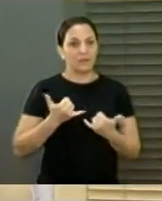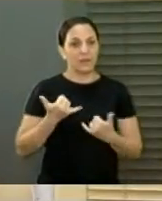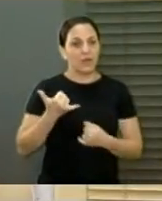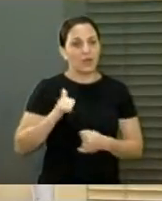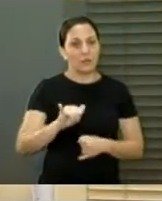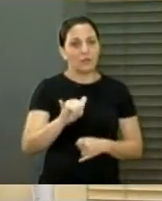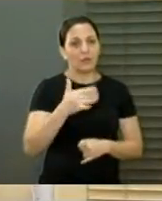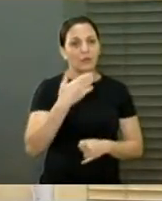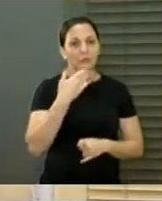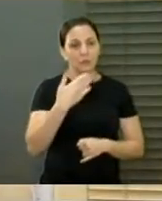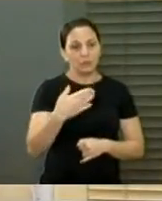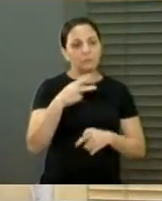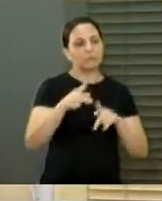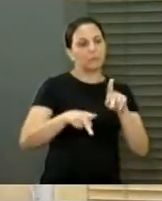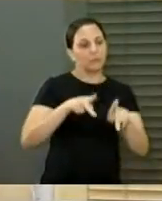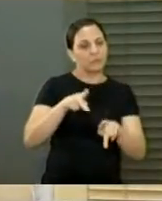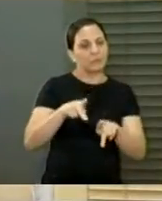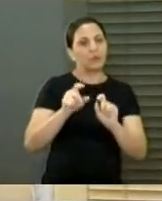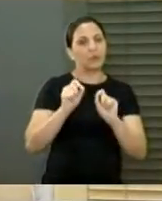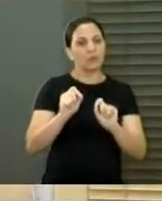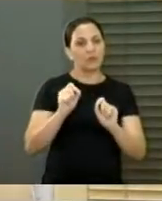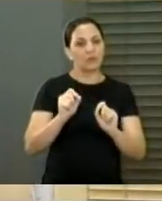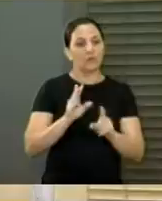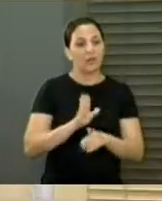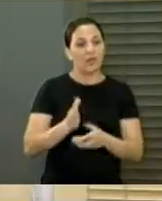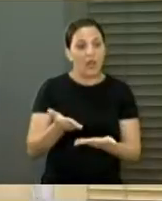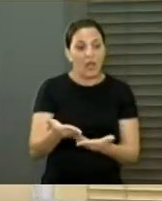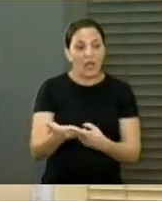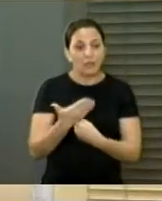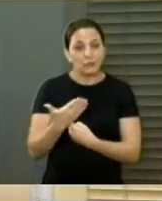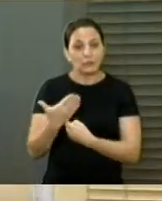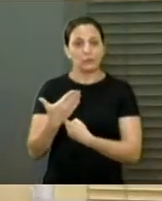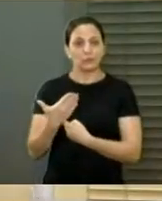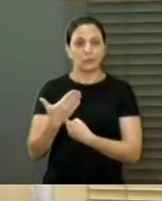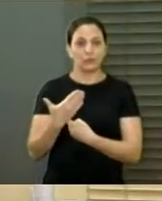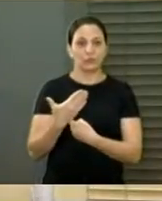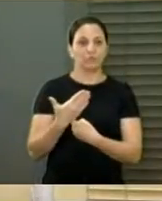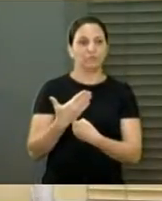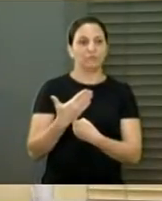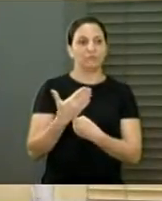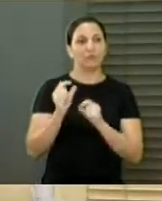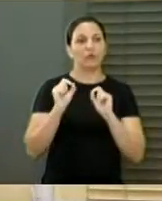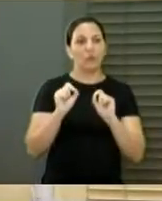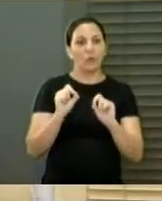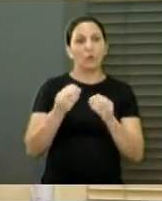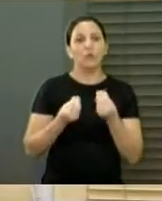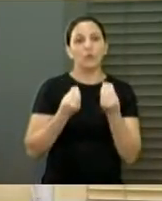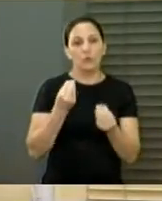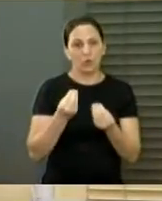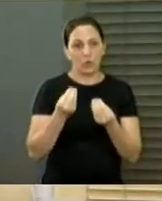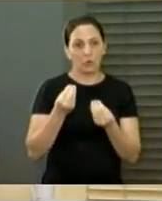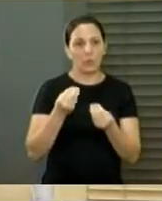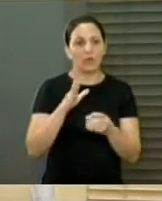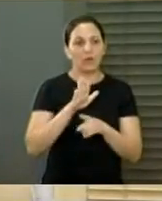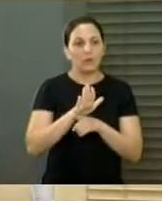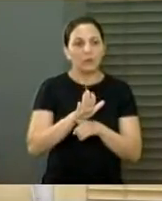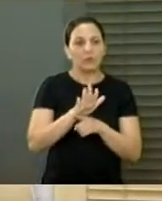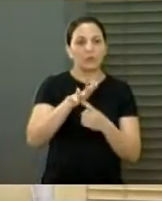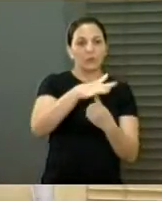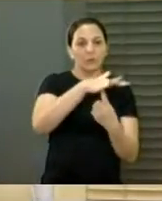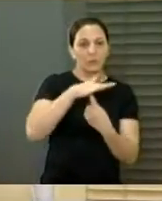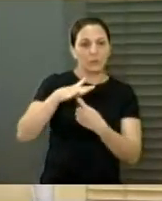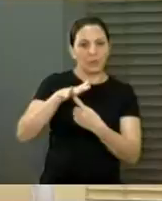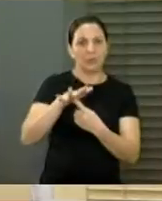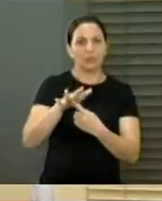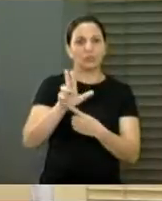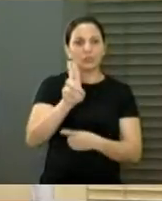à população que faça a sua parte, cuidando do meio ambiente e utilizando dos serviços e espaços